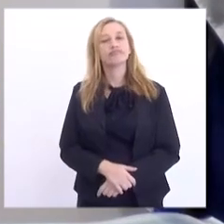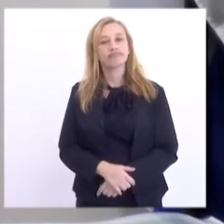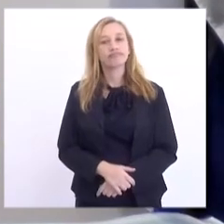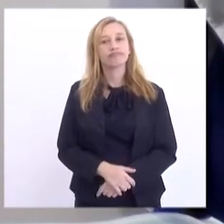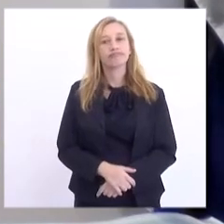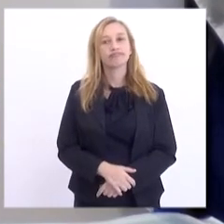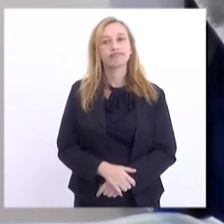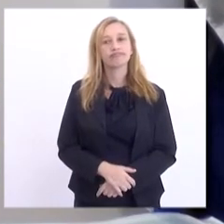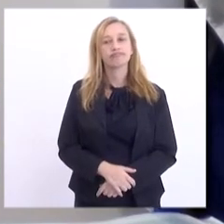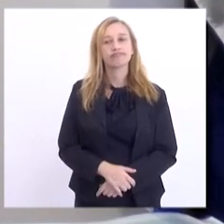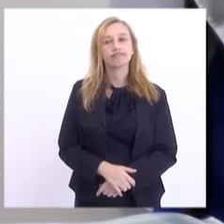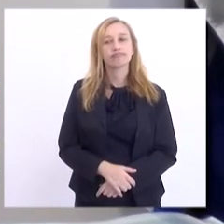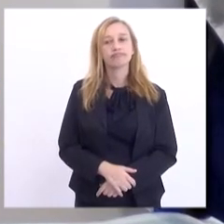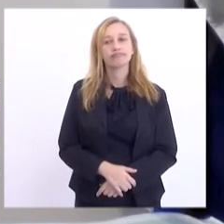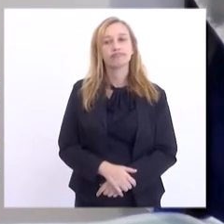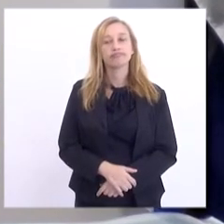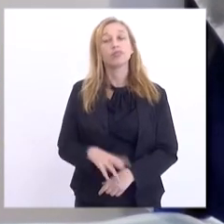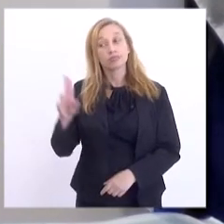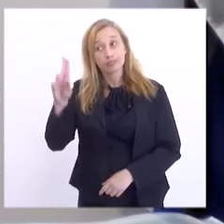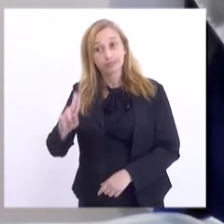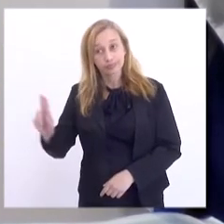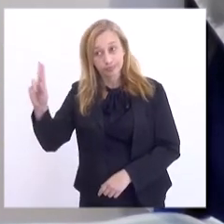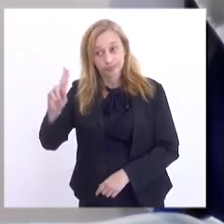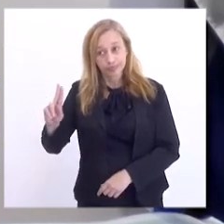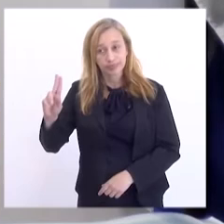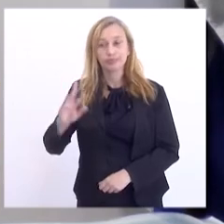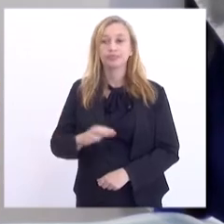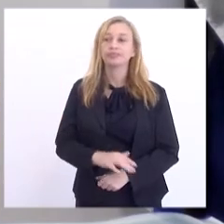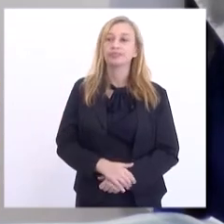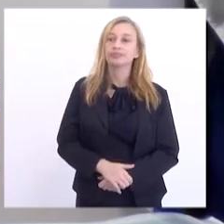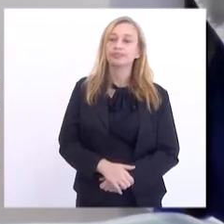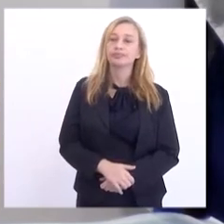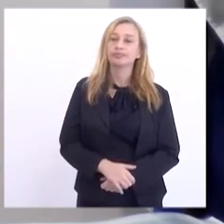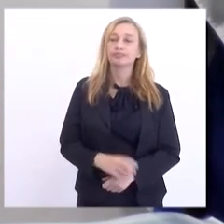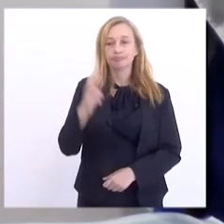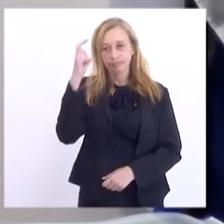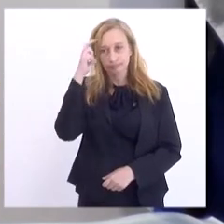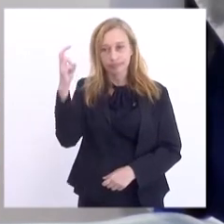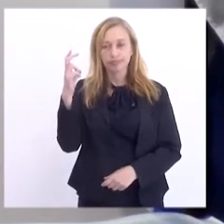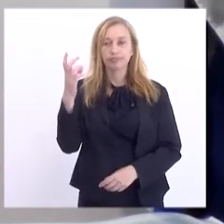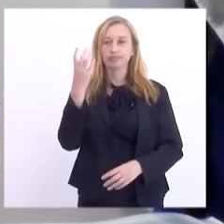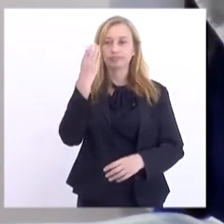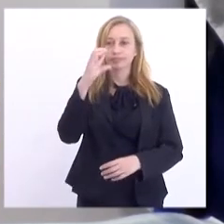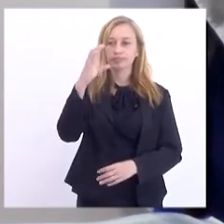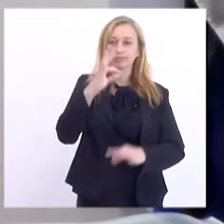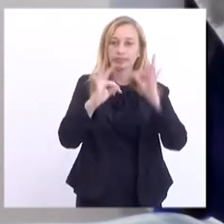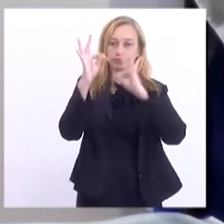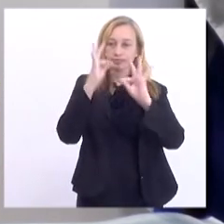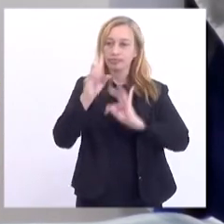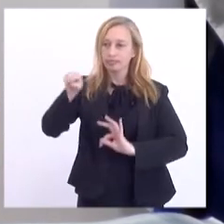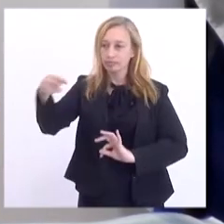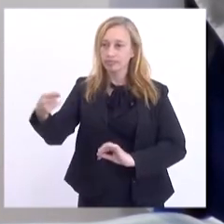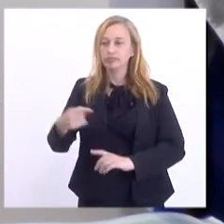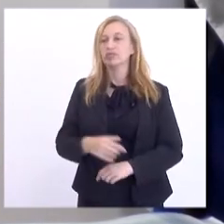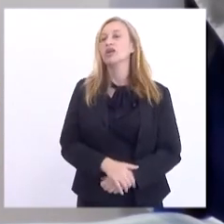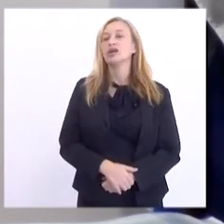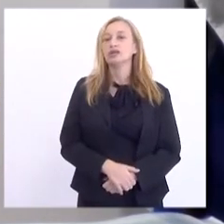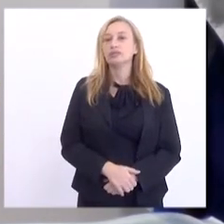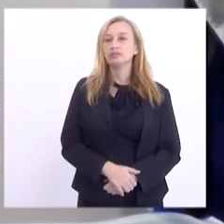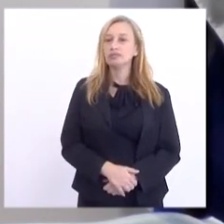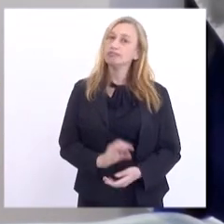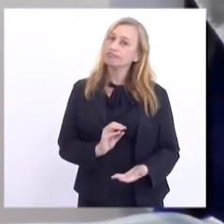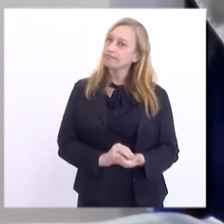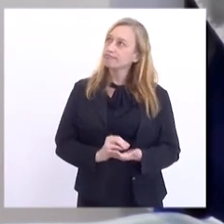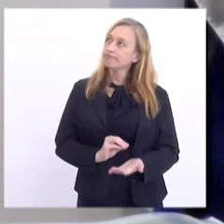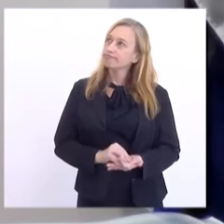hoje é as Universidades EA cultura Ciência Tecnologia de CEP Apesar